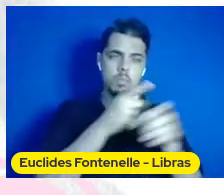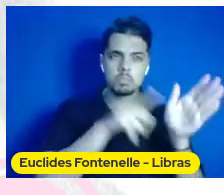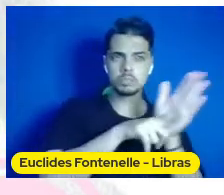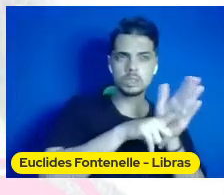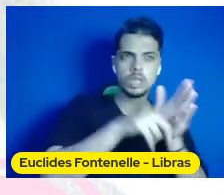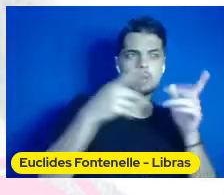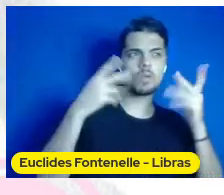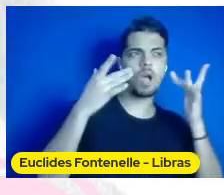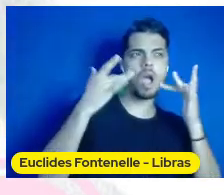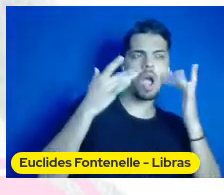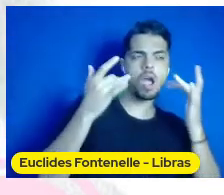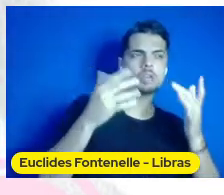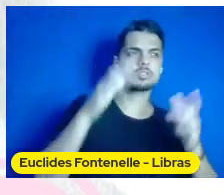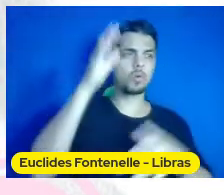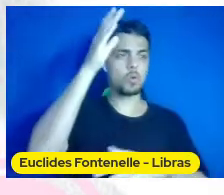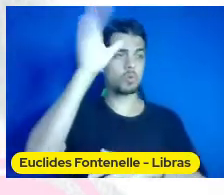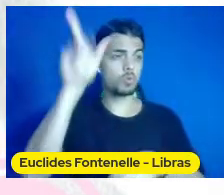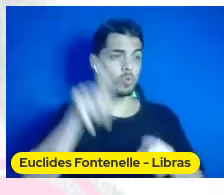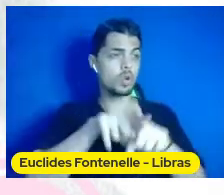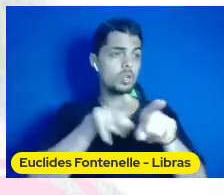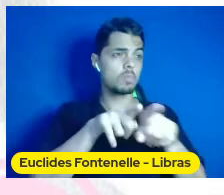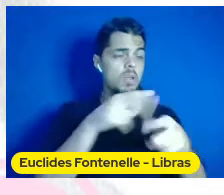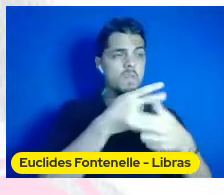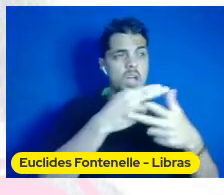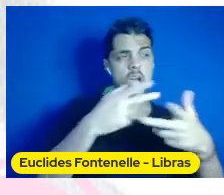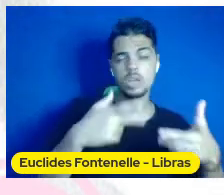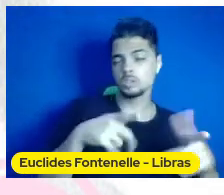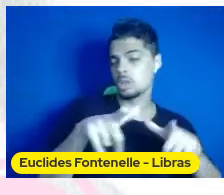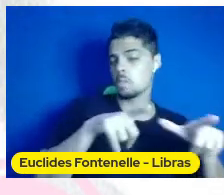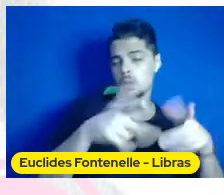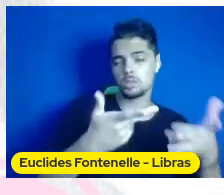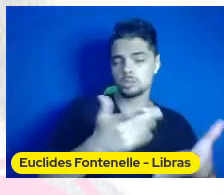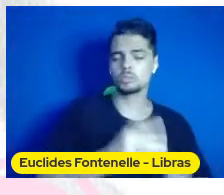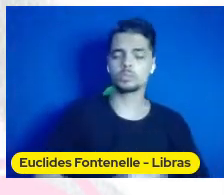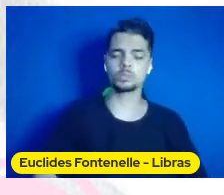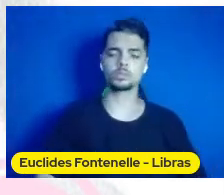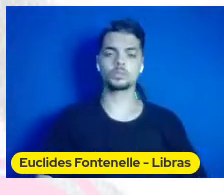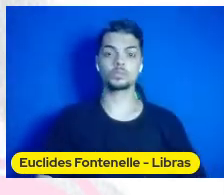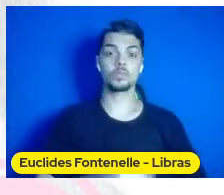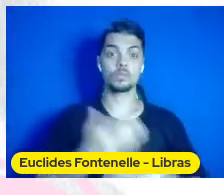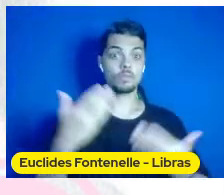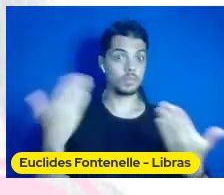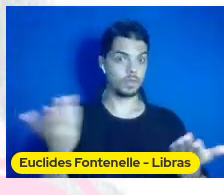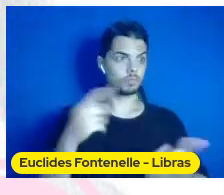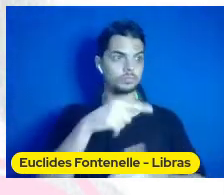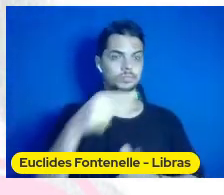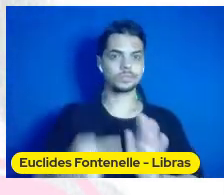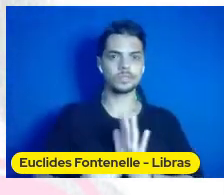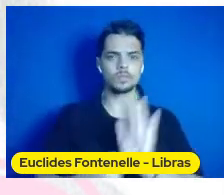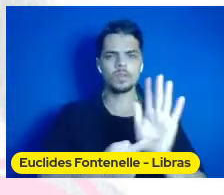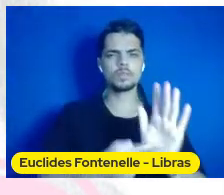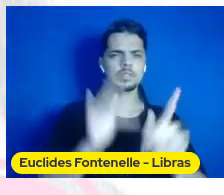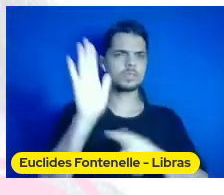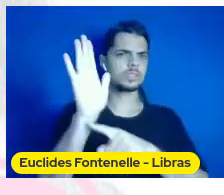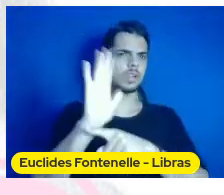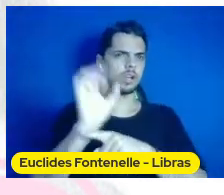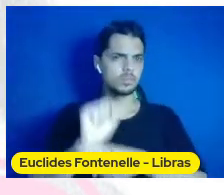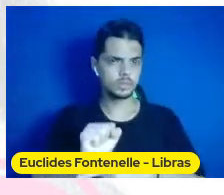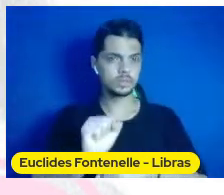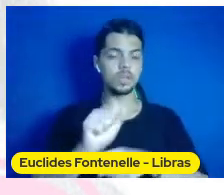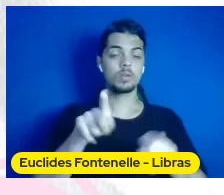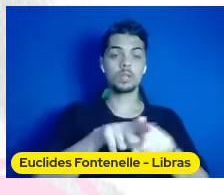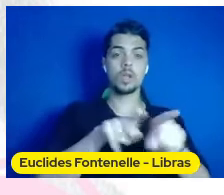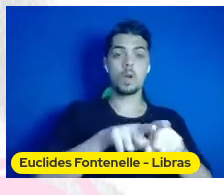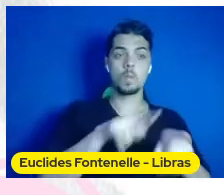trabalho. Nesse sentido, nós apresentamos hoje a animação, uma entrevista com o diretor da